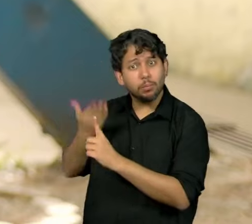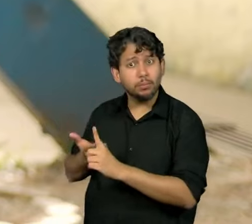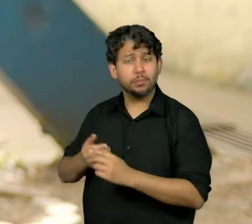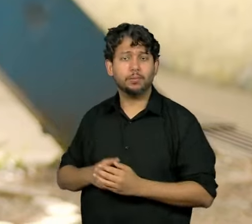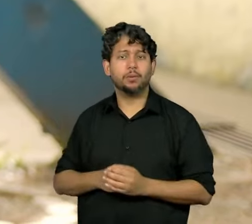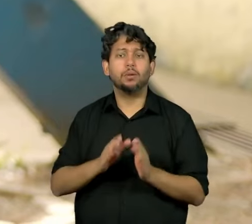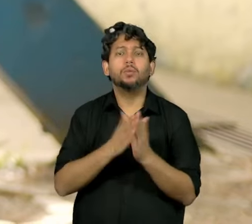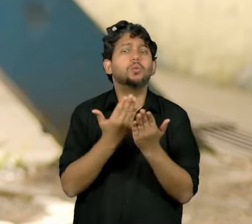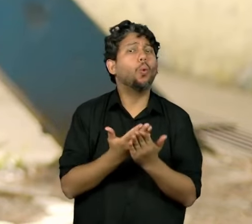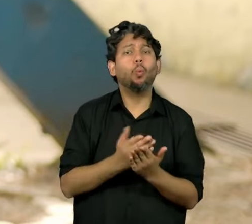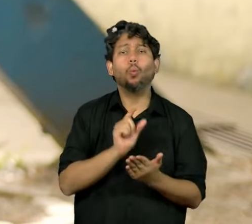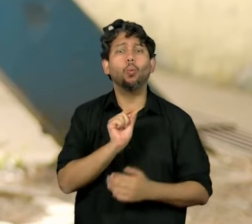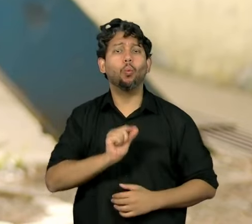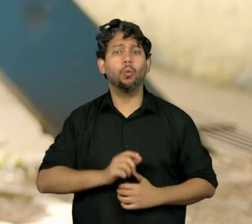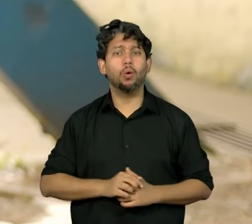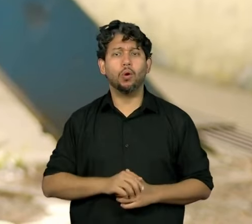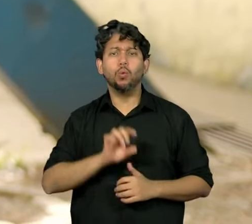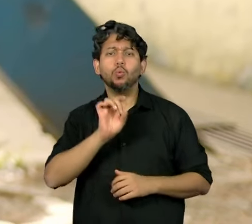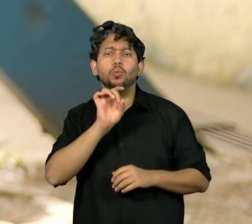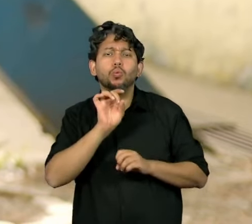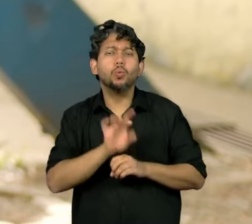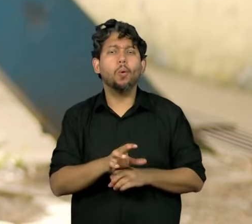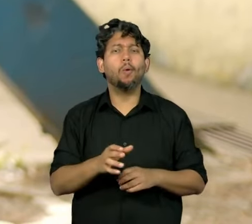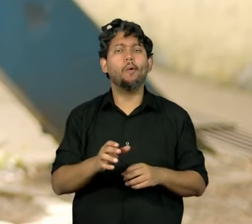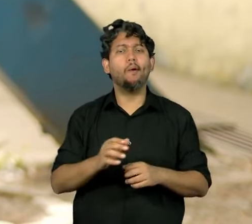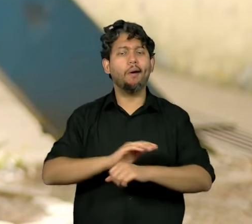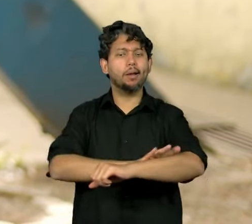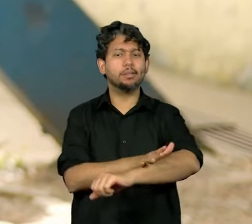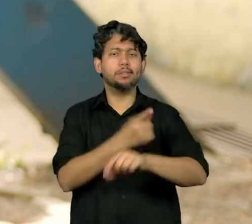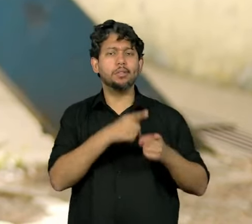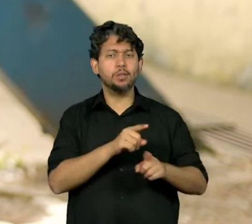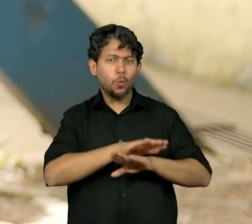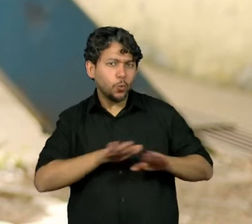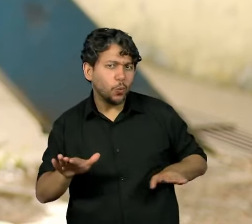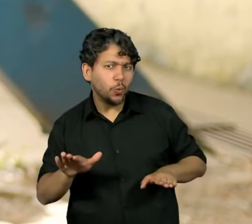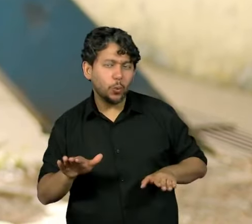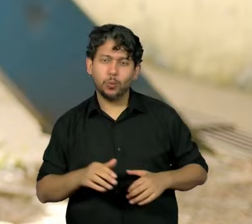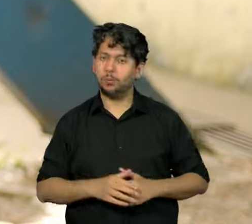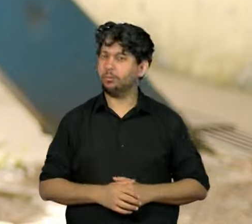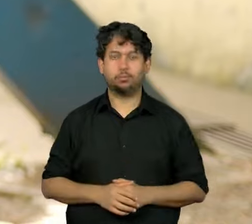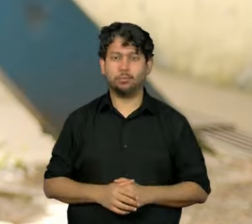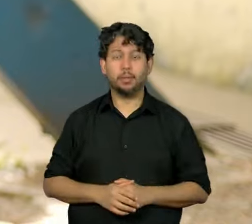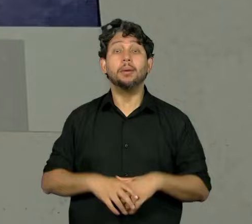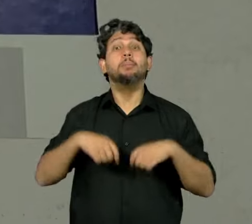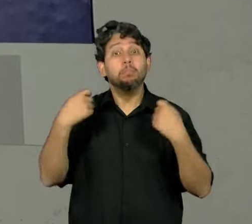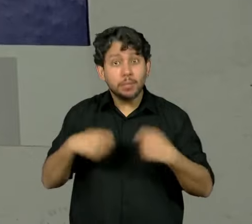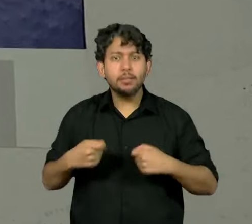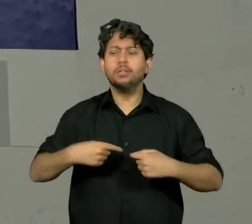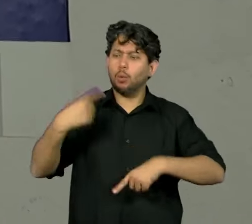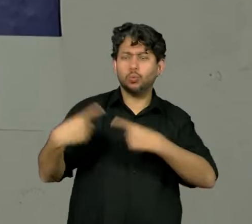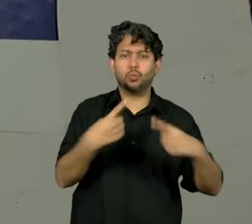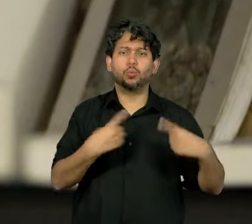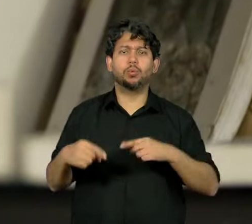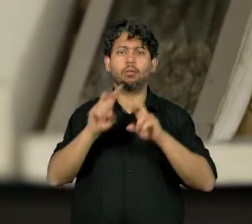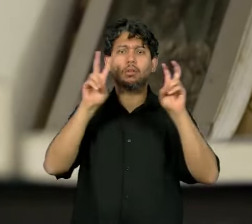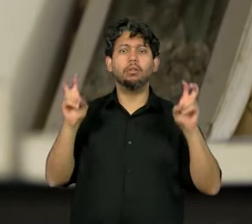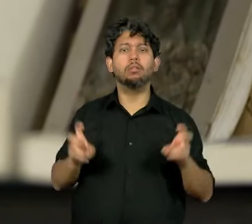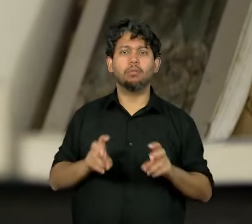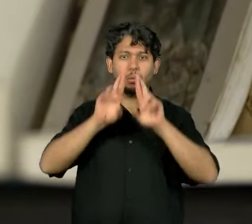escola, ela não basta ela ser simplesmente antirracista. Ela tem que ser racialmente crítica.